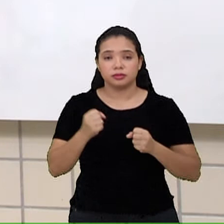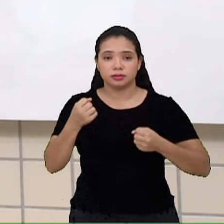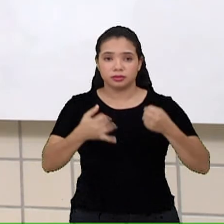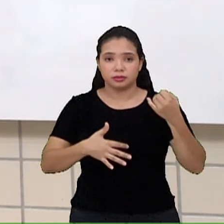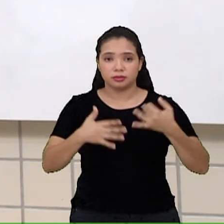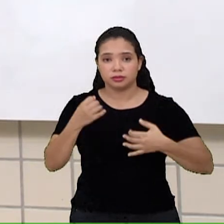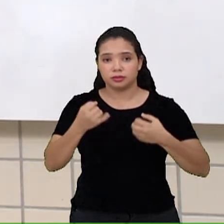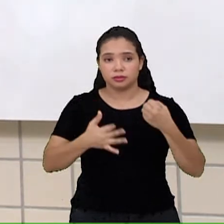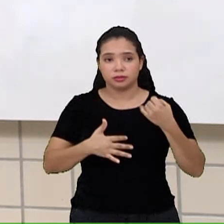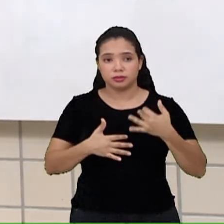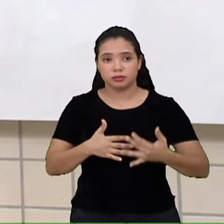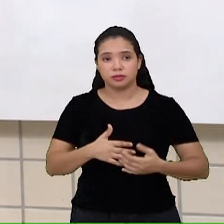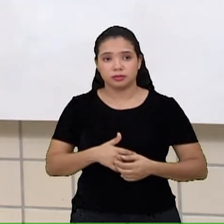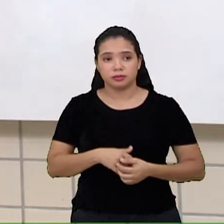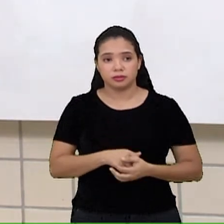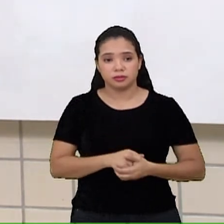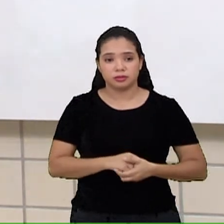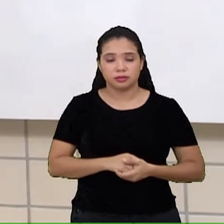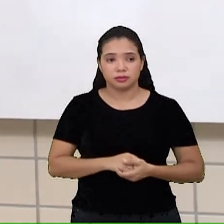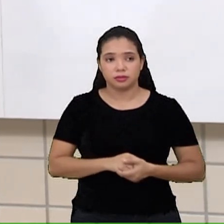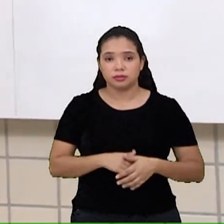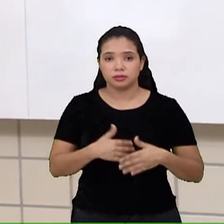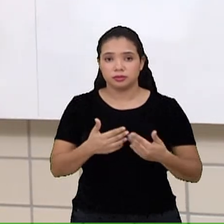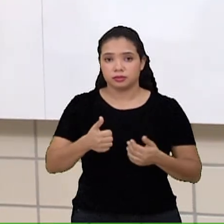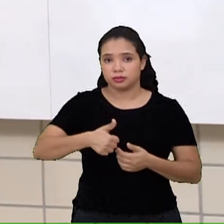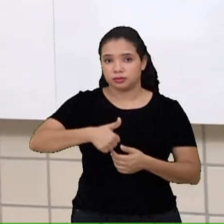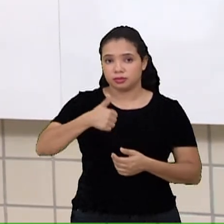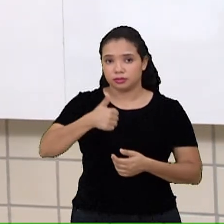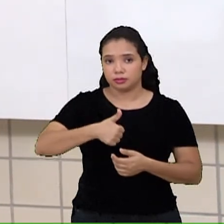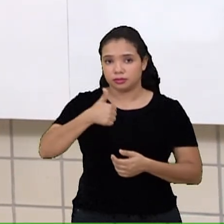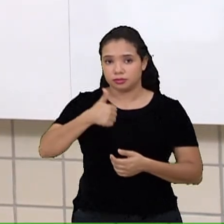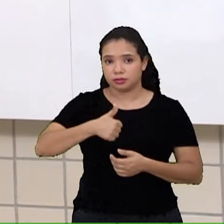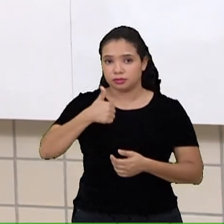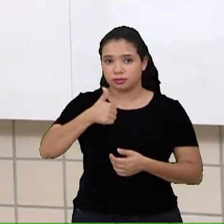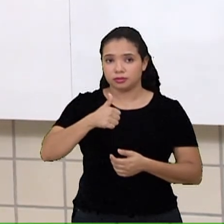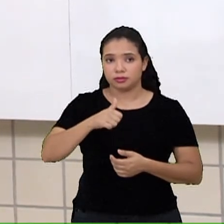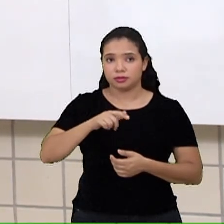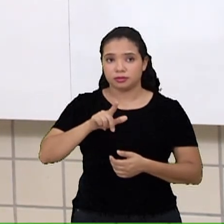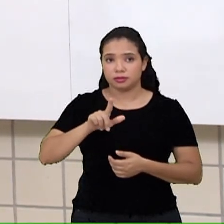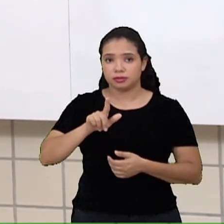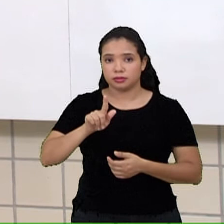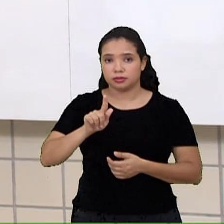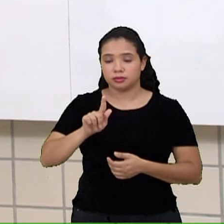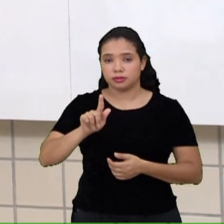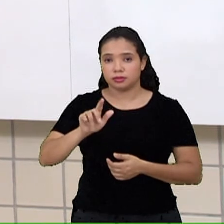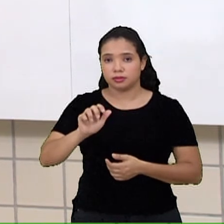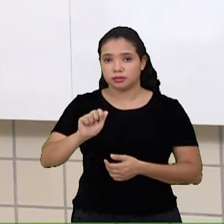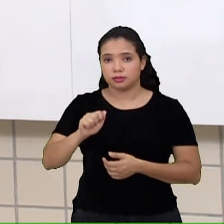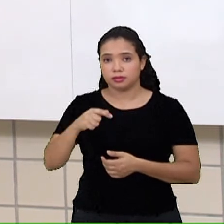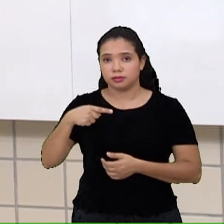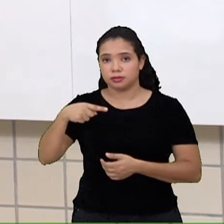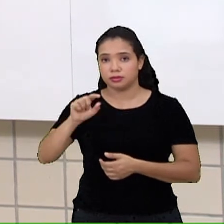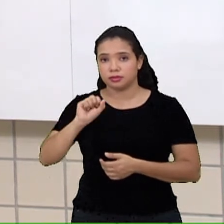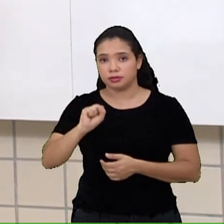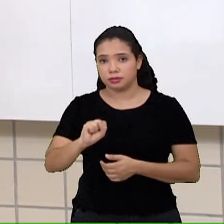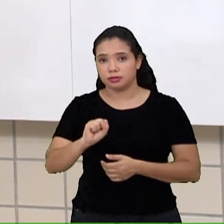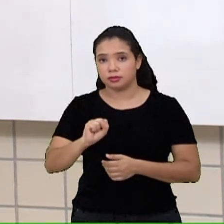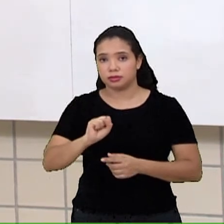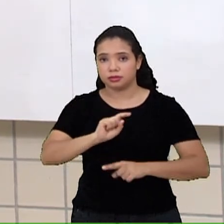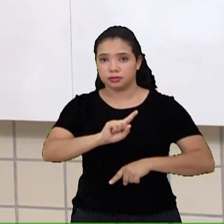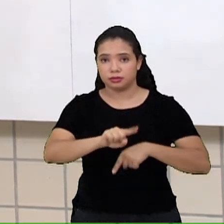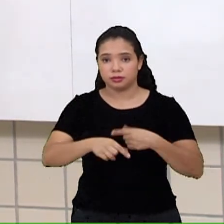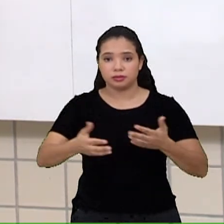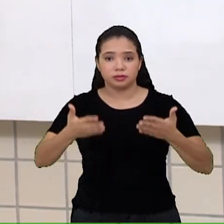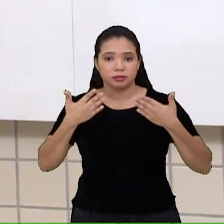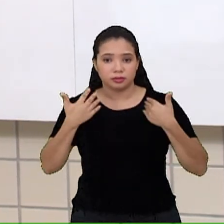4 etapazinhas, né? Então vamos lá. Primeiro vai ter um desprendimento de um gás. Segundo, vai ocorrer uma precipitação, uma geração de calor